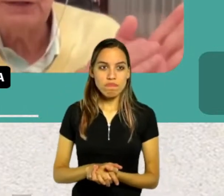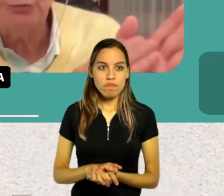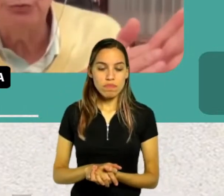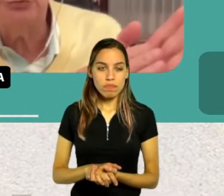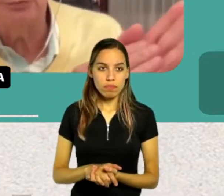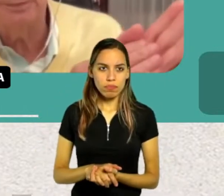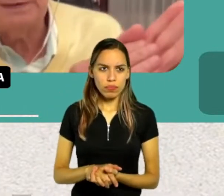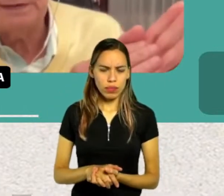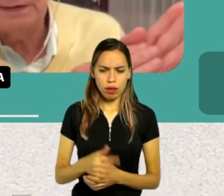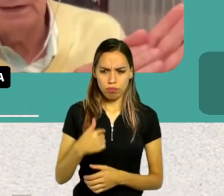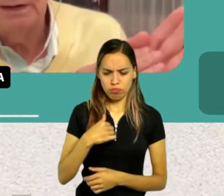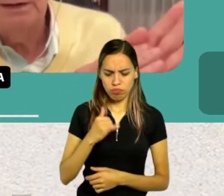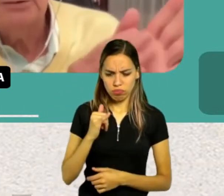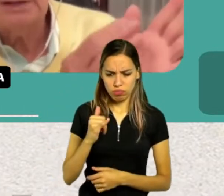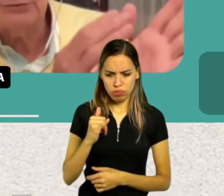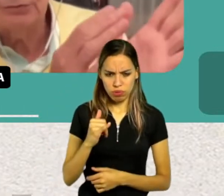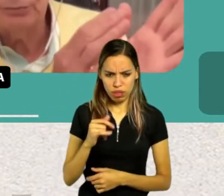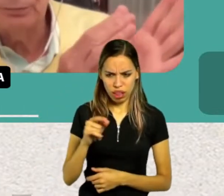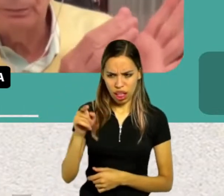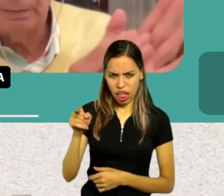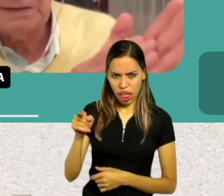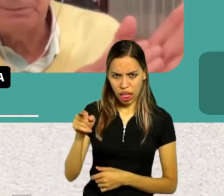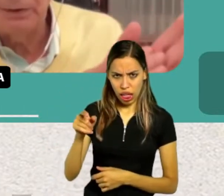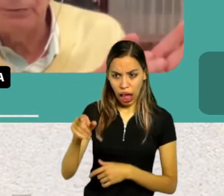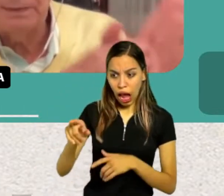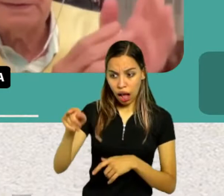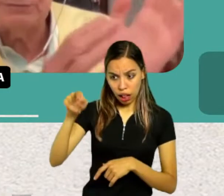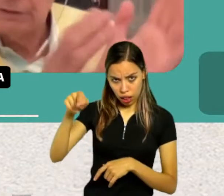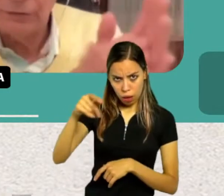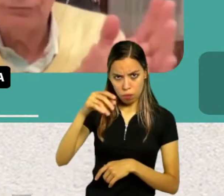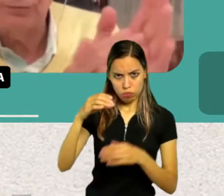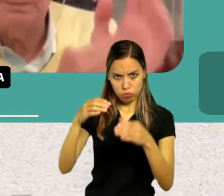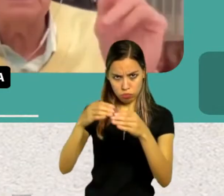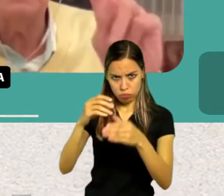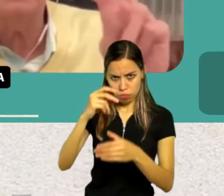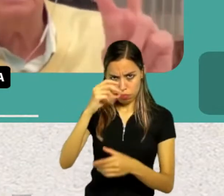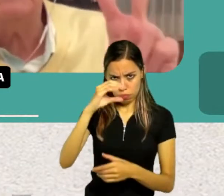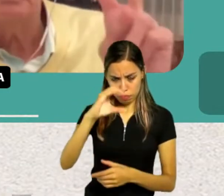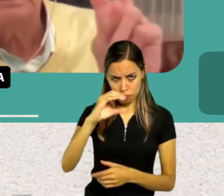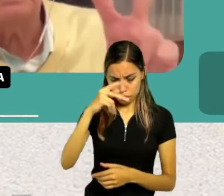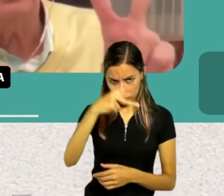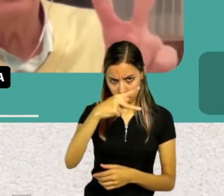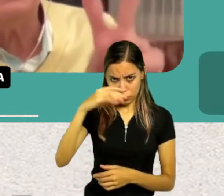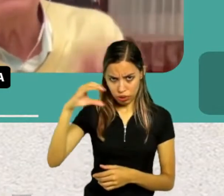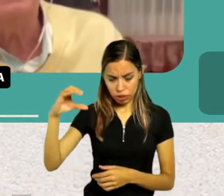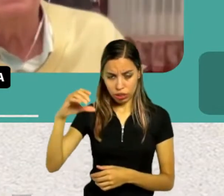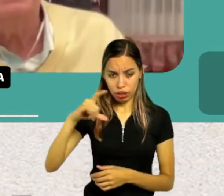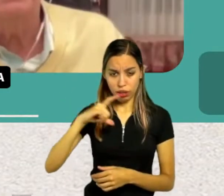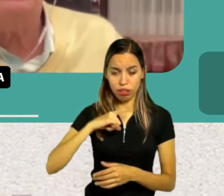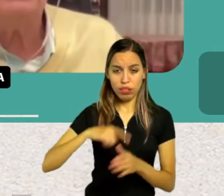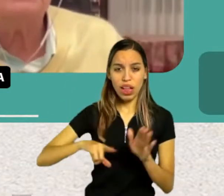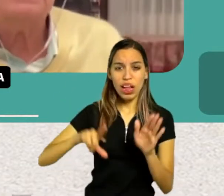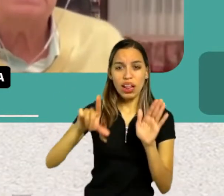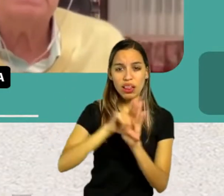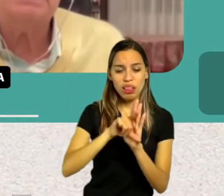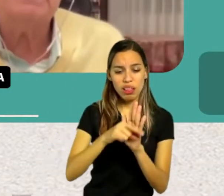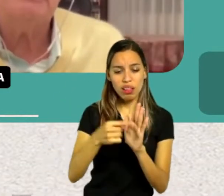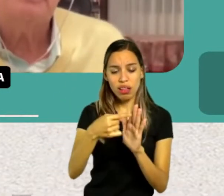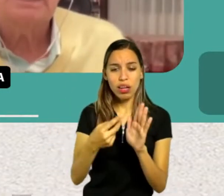do estatuto do PCC. O estatuto principal do PCC, o estatuto do PCC tem